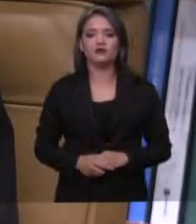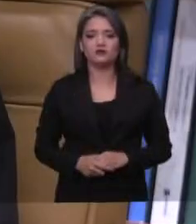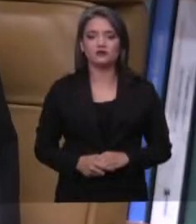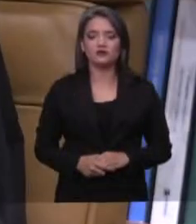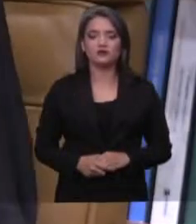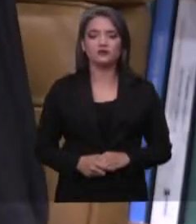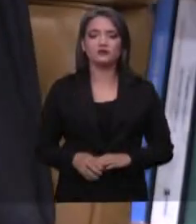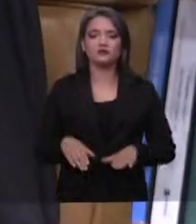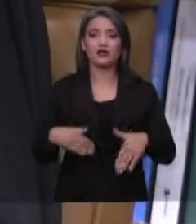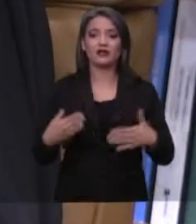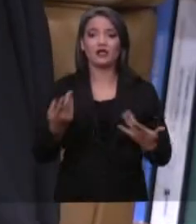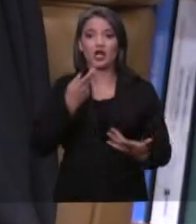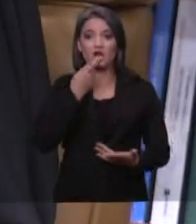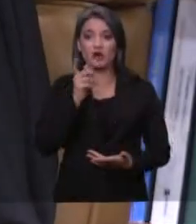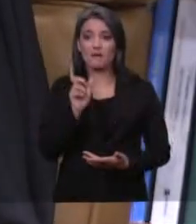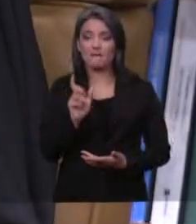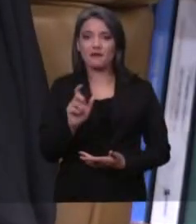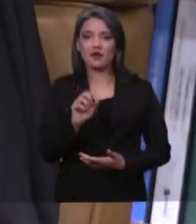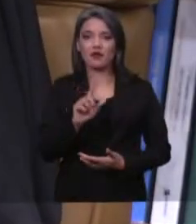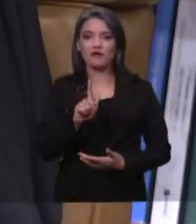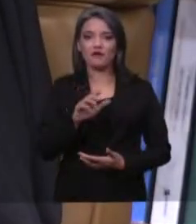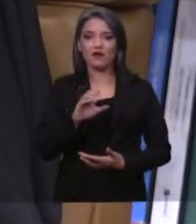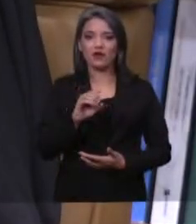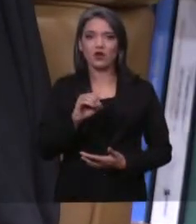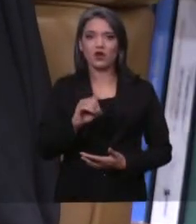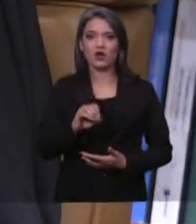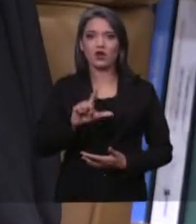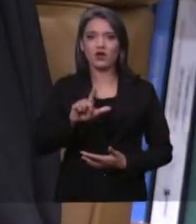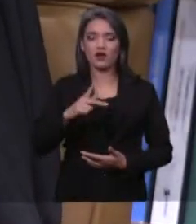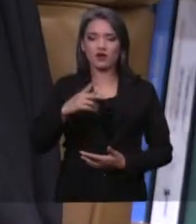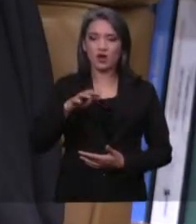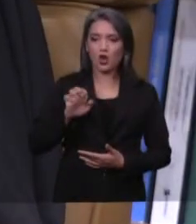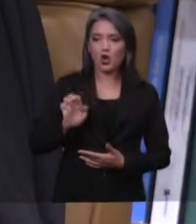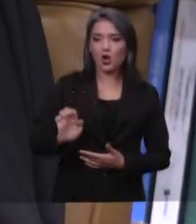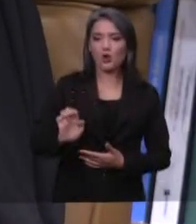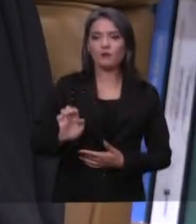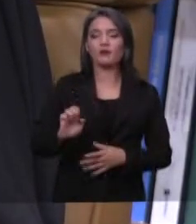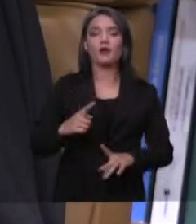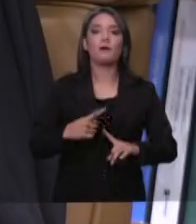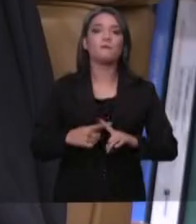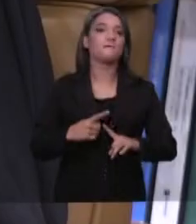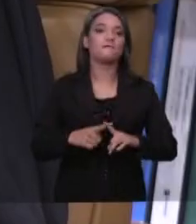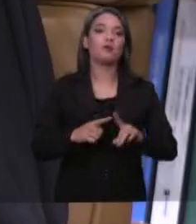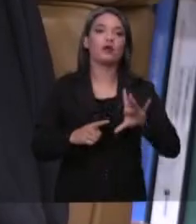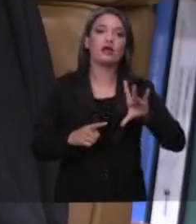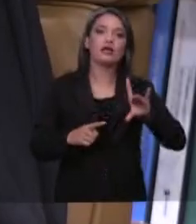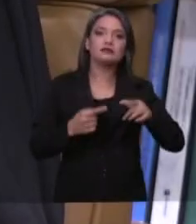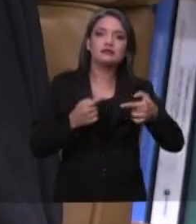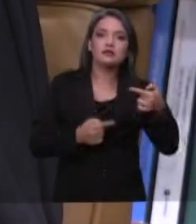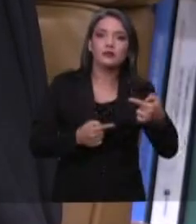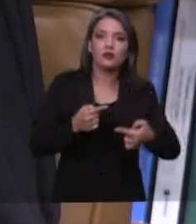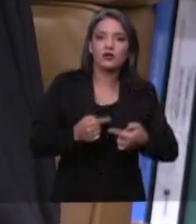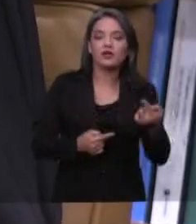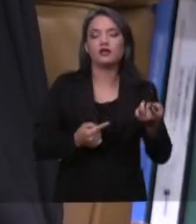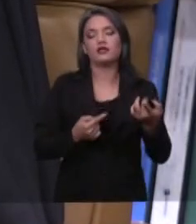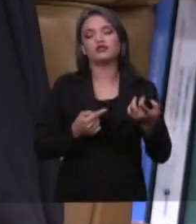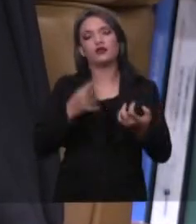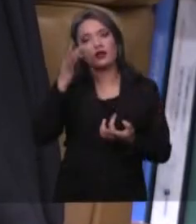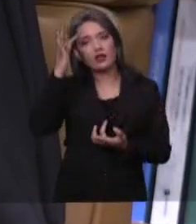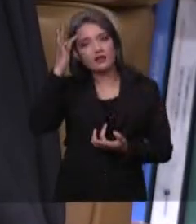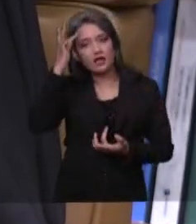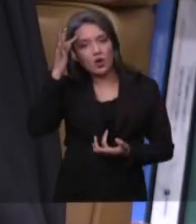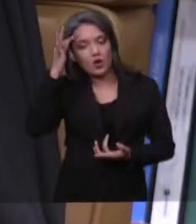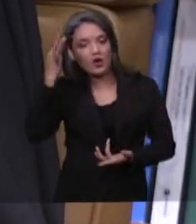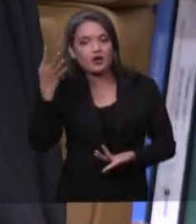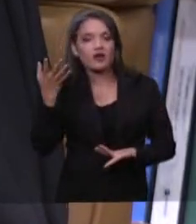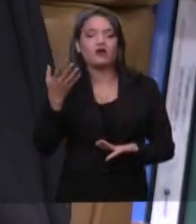golpe, presidente, porque esse é o nome que se dá em ciência política e em teoria constitucional à destituição de